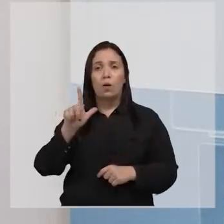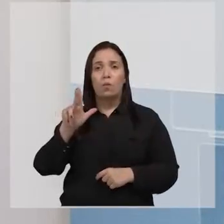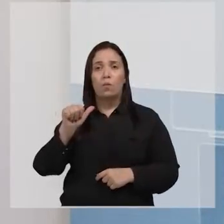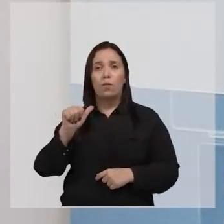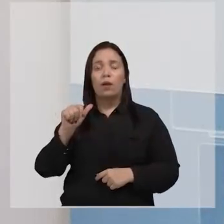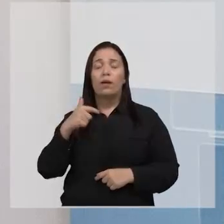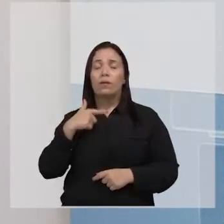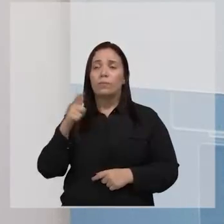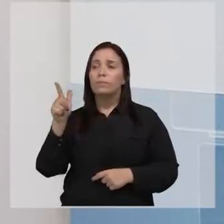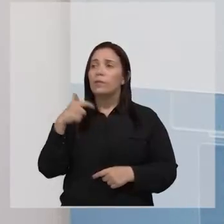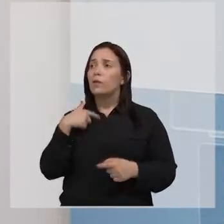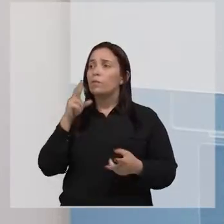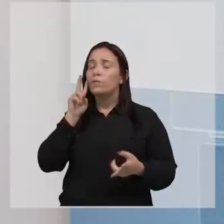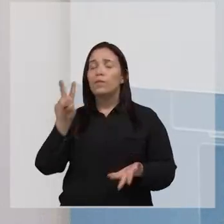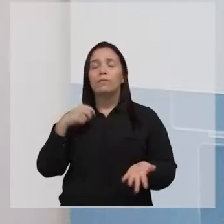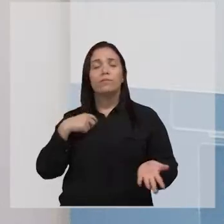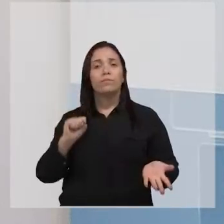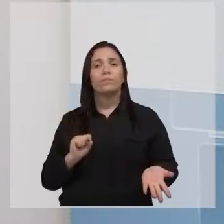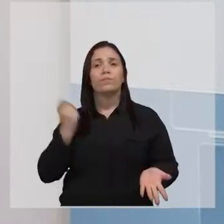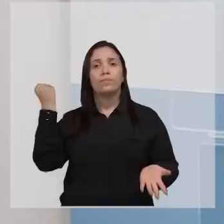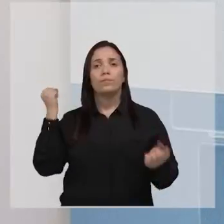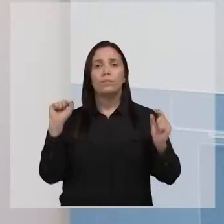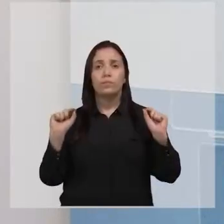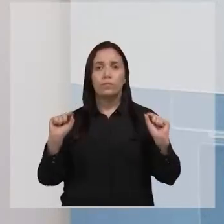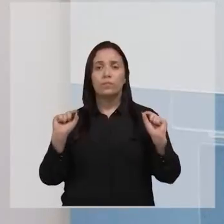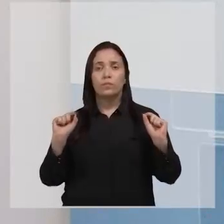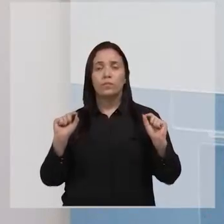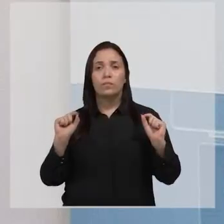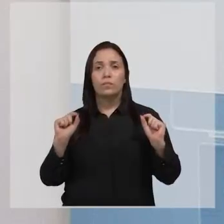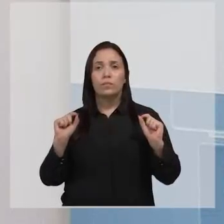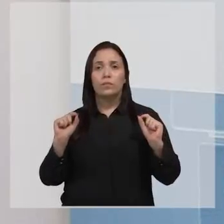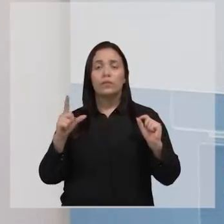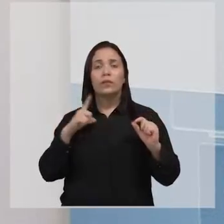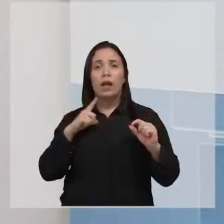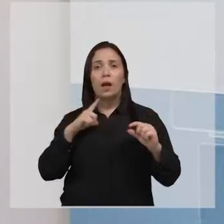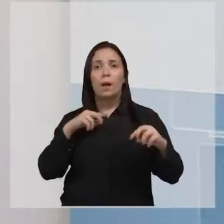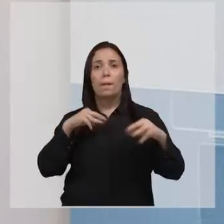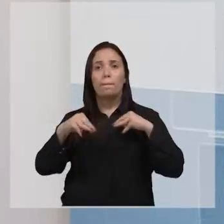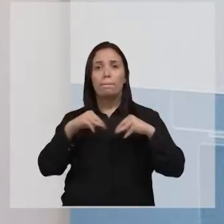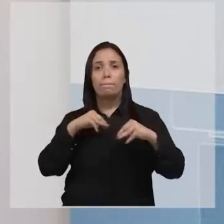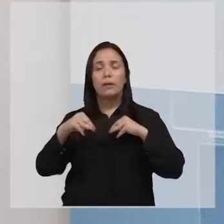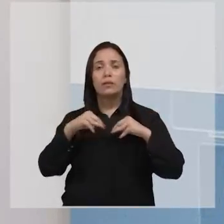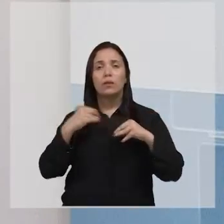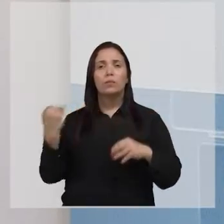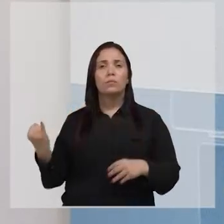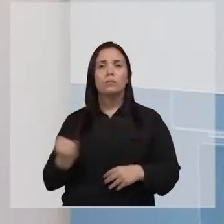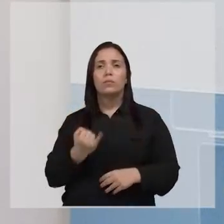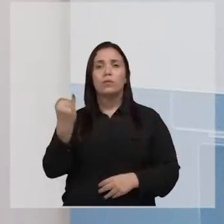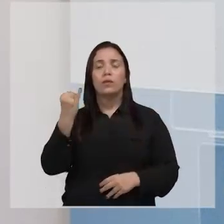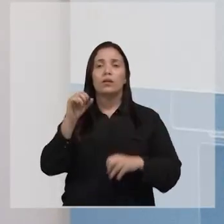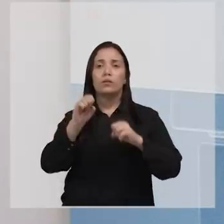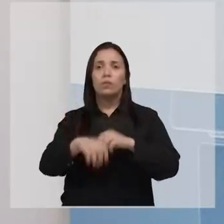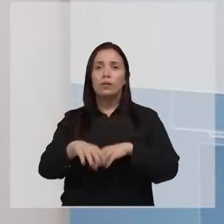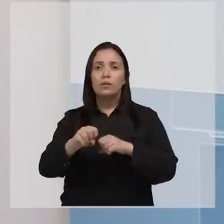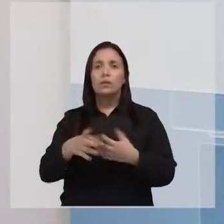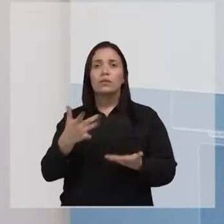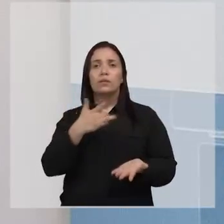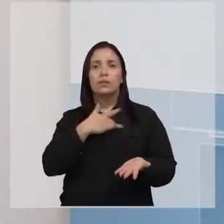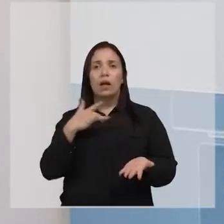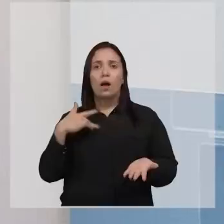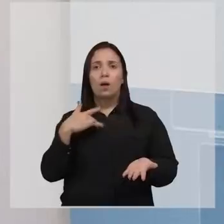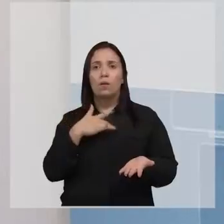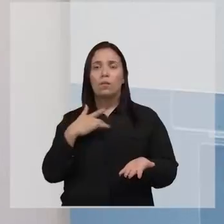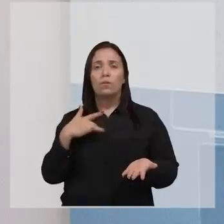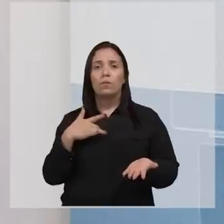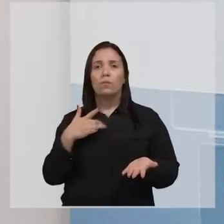Isso é que me revolta. De ministérios fundamentais para a vida do povo brasileiro, como saúde e educação, entrar em